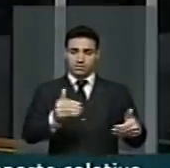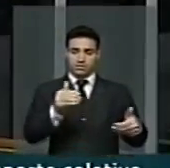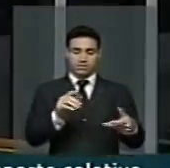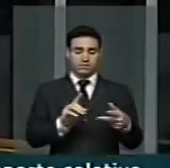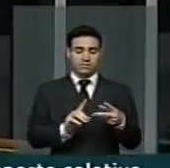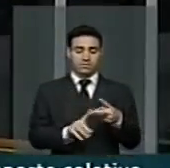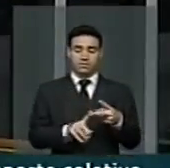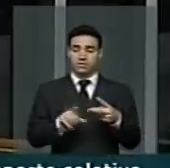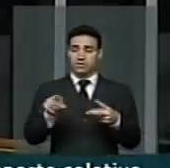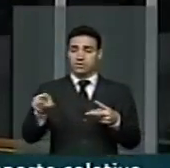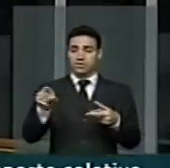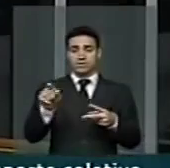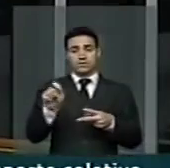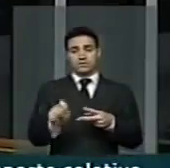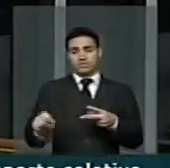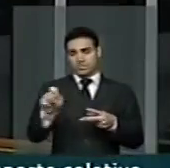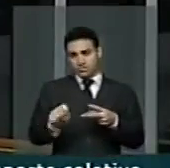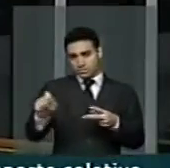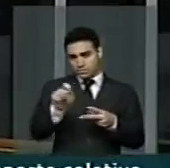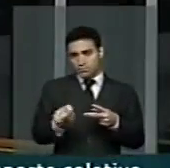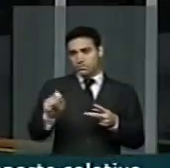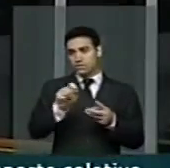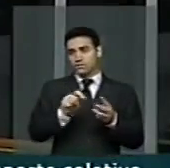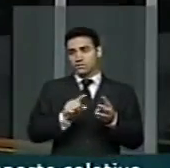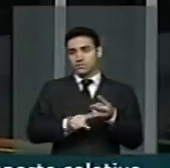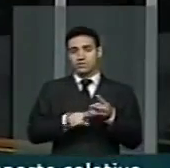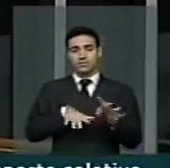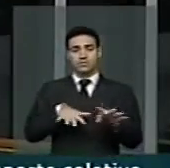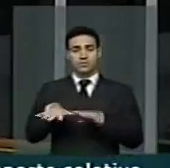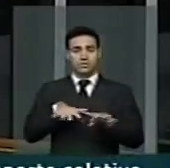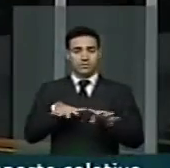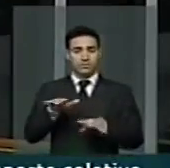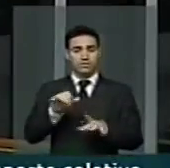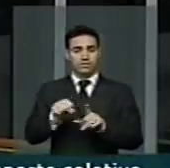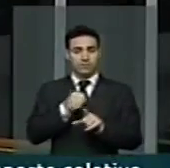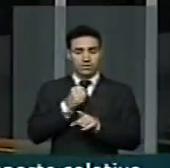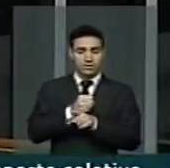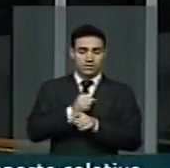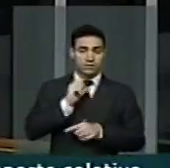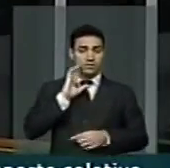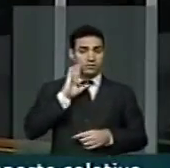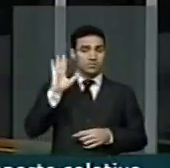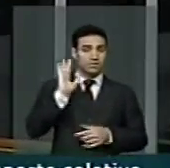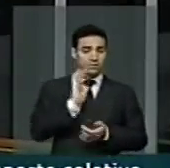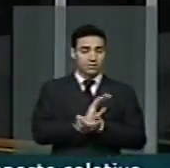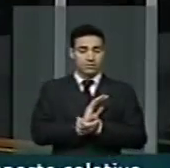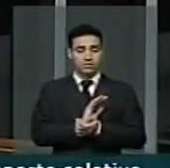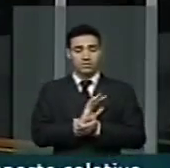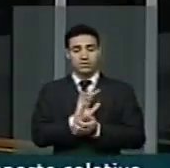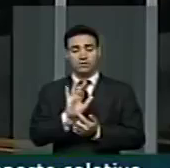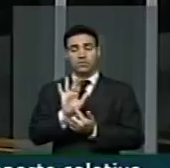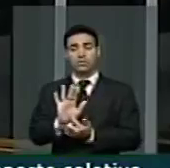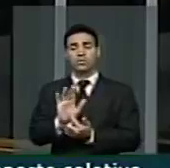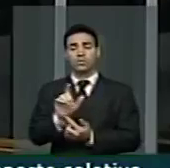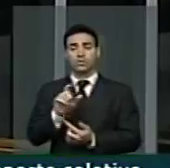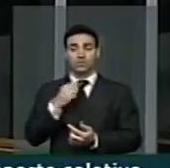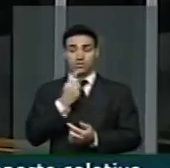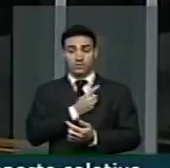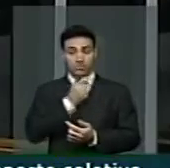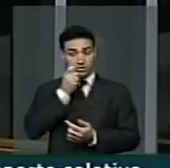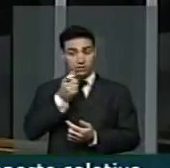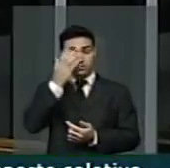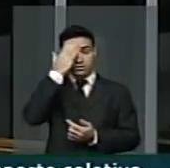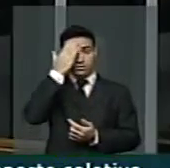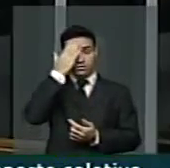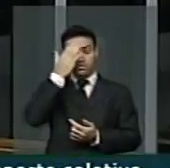entidades associativas, movimentos sociais, em particular, destaco o nosso interesse de ouvir,